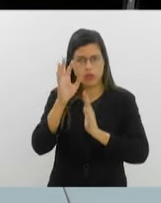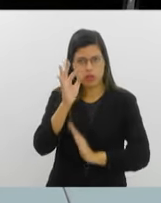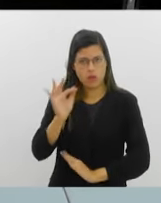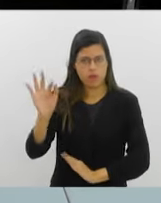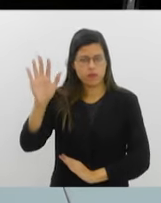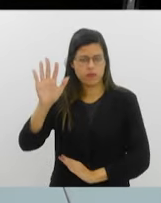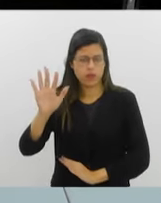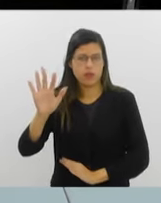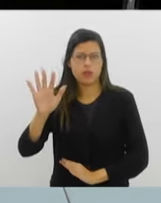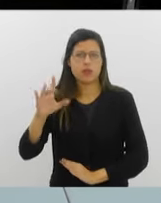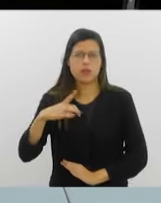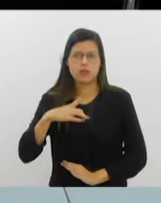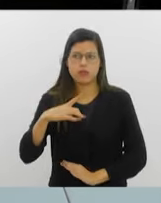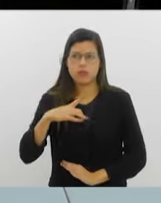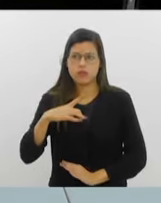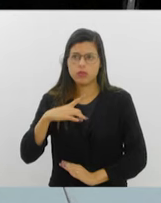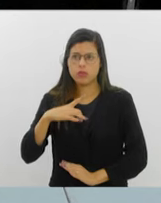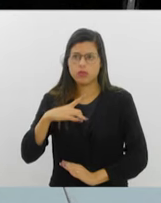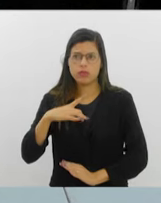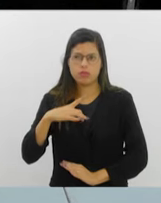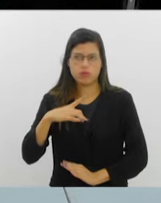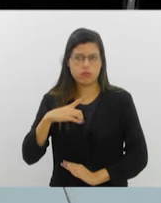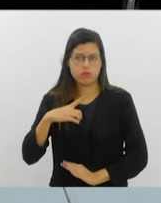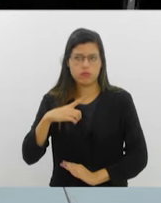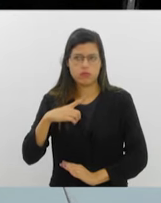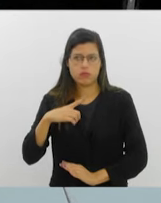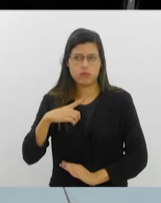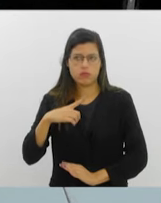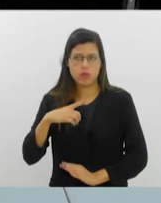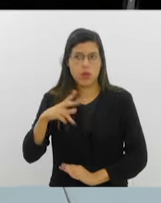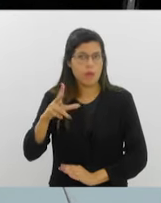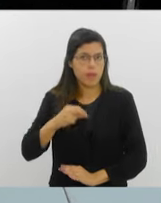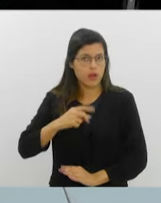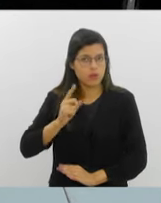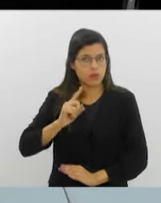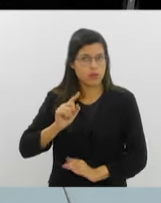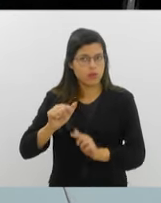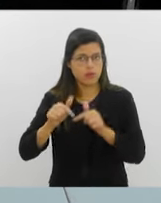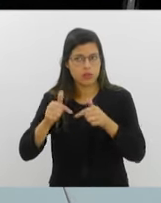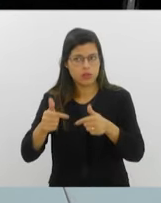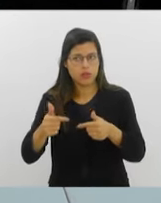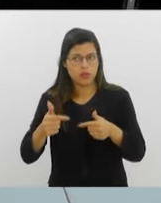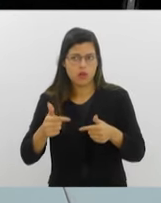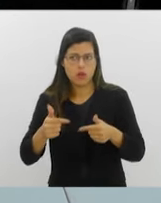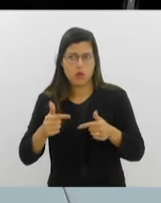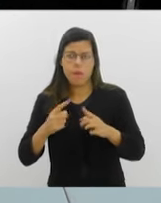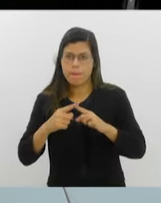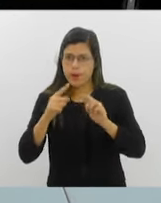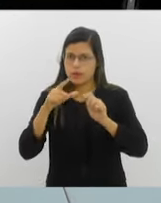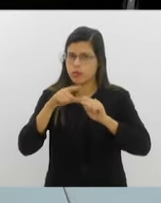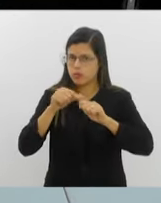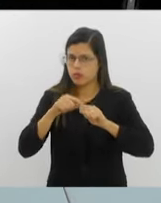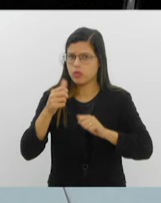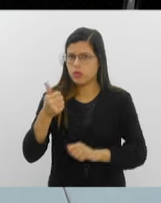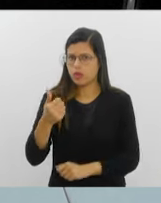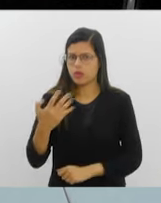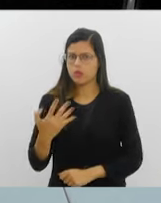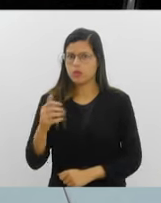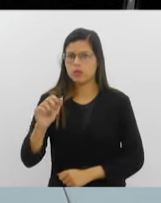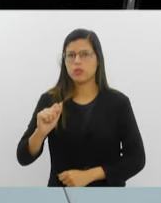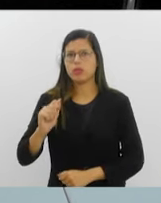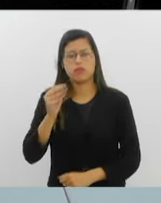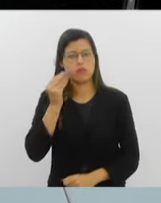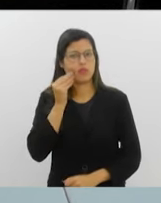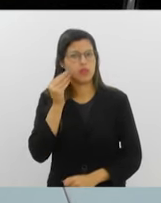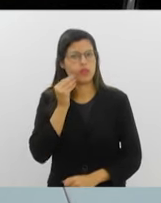a legalidade possível. No mérito, não. Na iniciativa. Mas está no óbice do 14A. Então, eu estou tentando